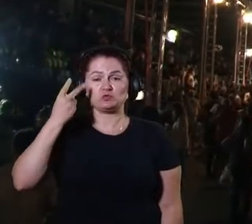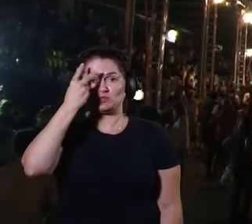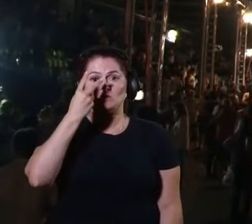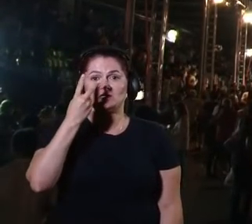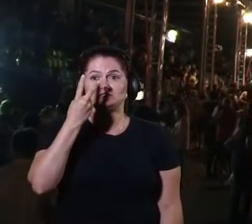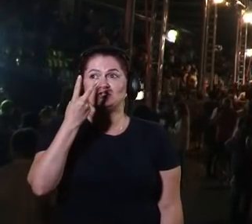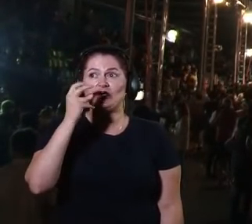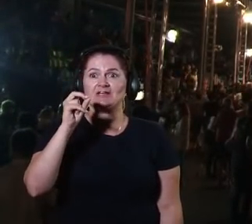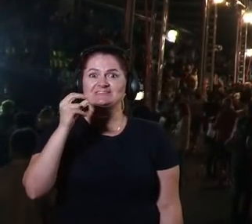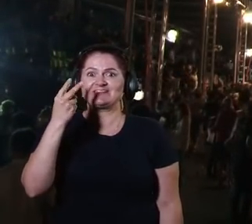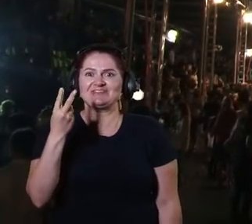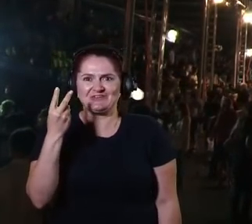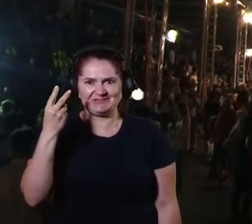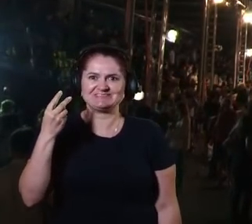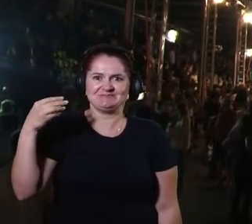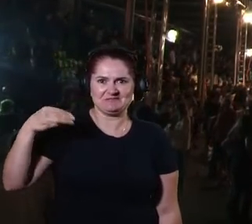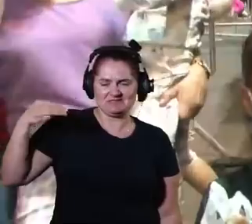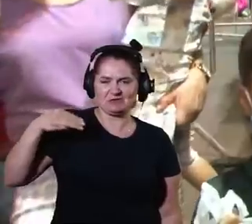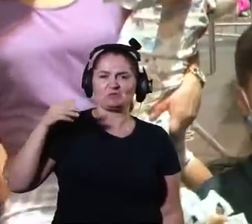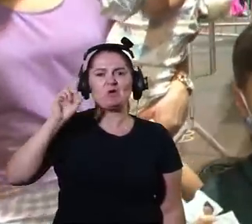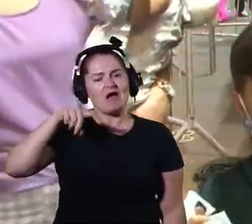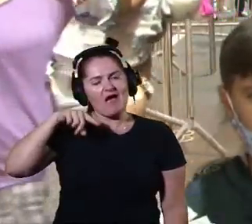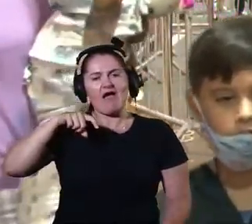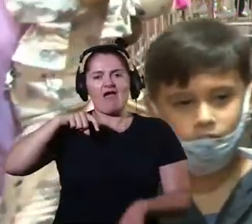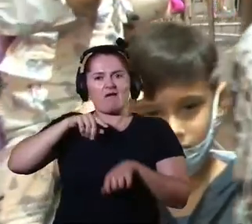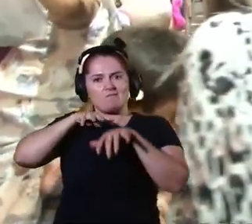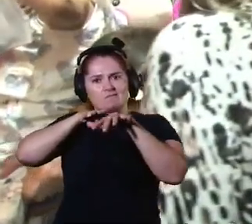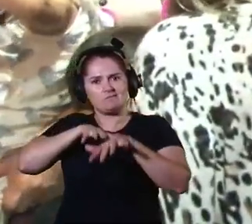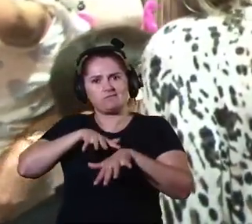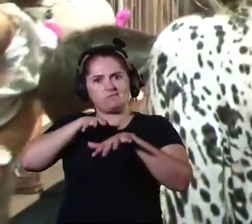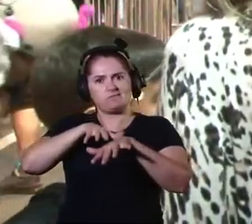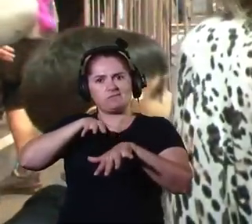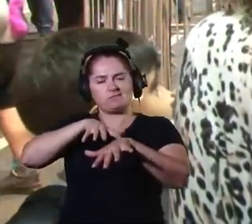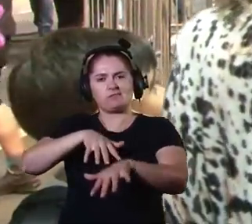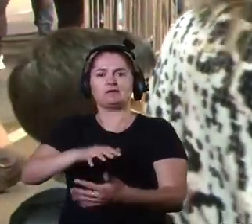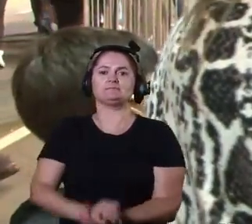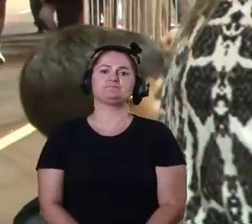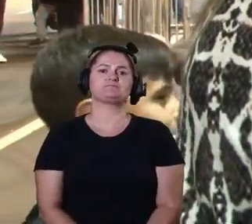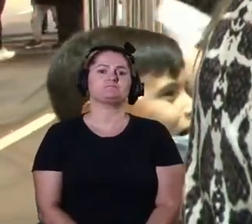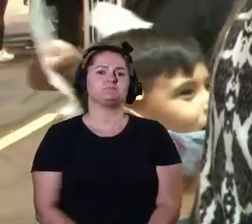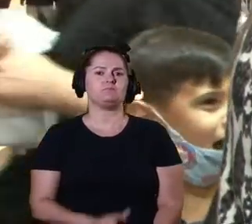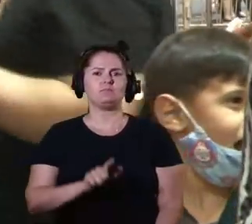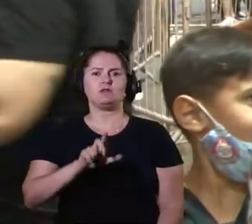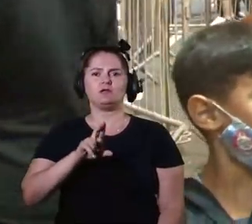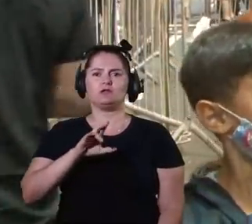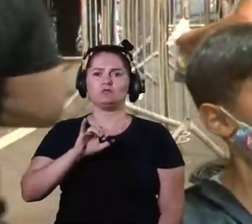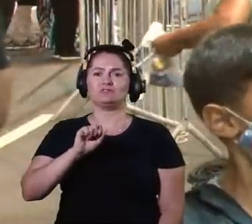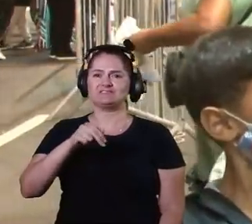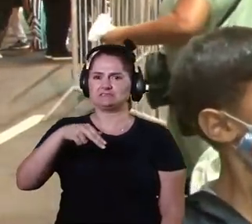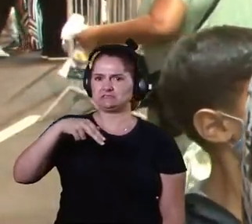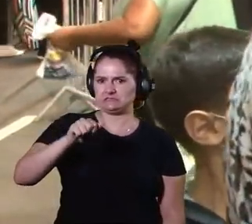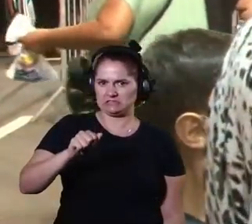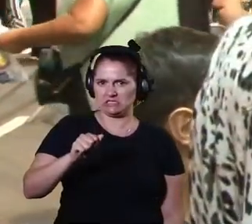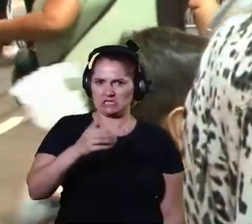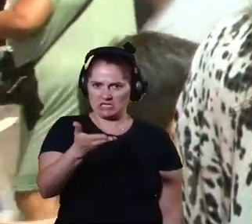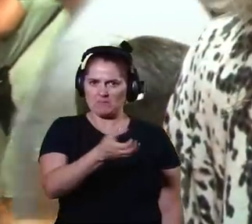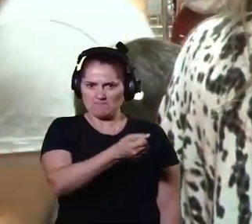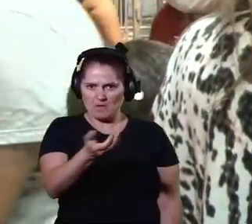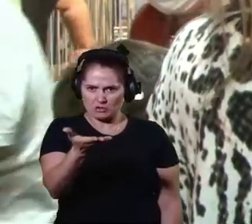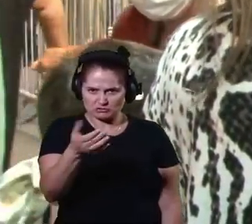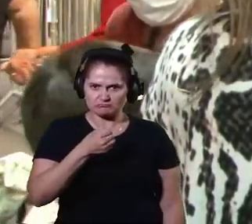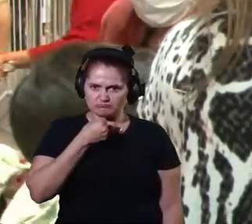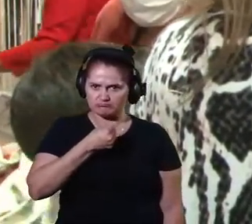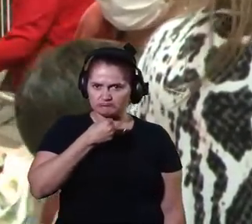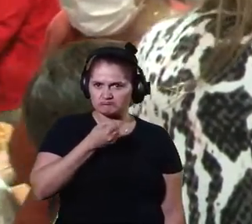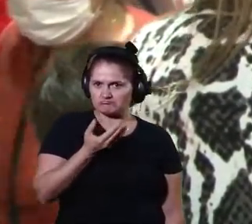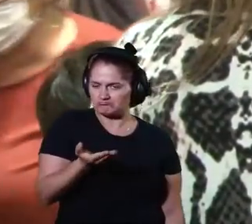2 horas e 2 minutos que foi o transcorrer desse percurso, desse desfile. Luciano e Modena, não sei se você já tem condições de entrar aí, trazendo